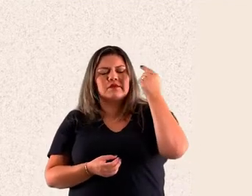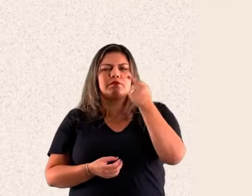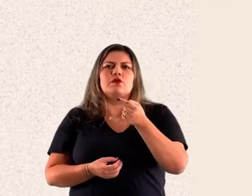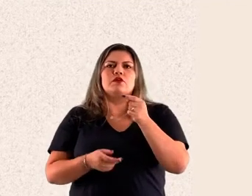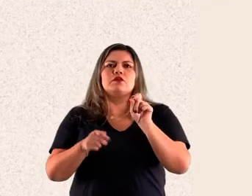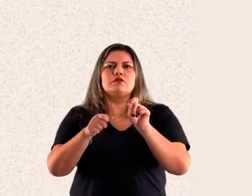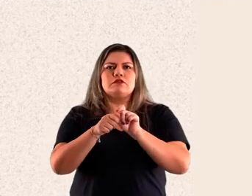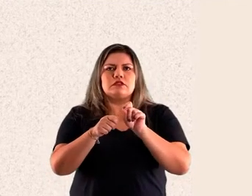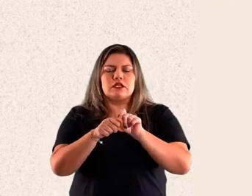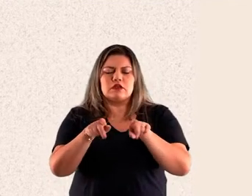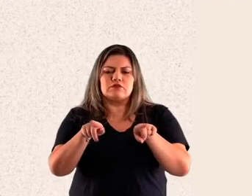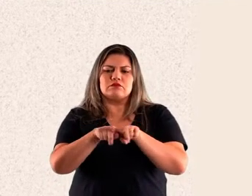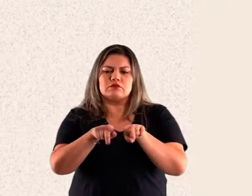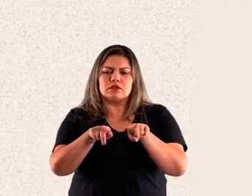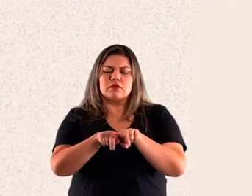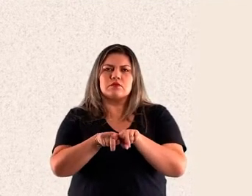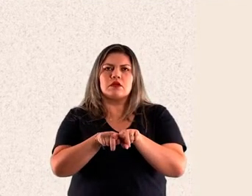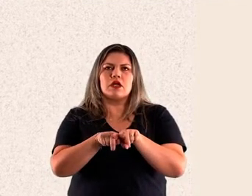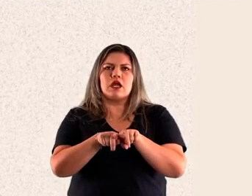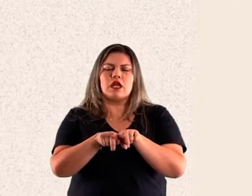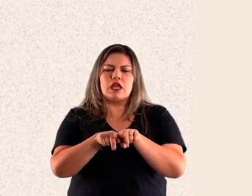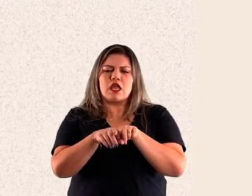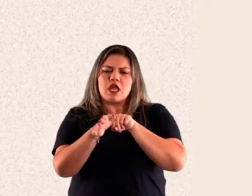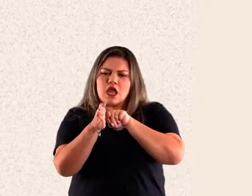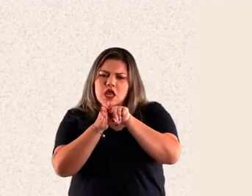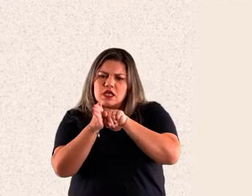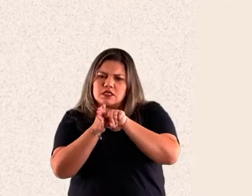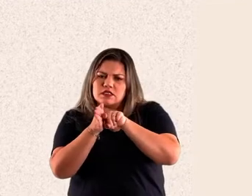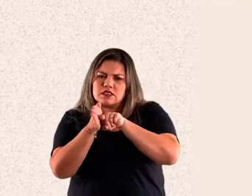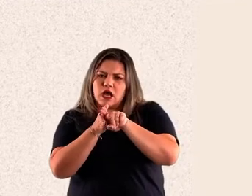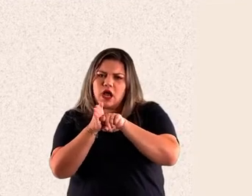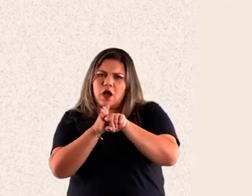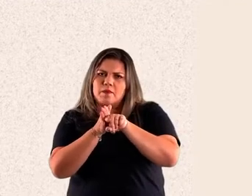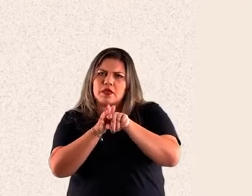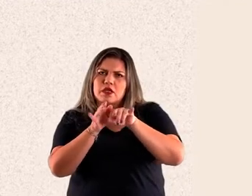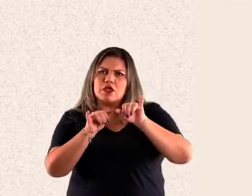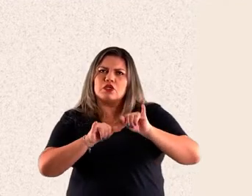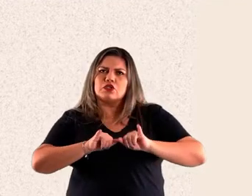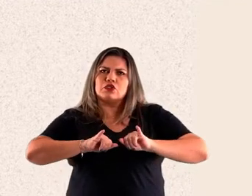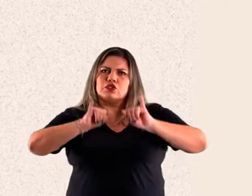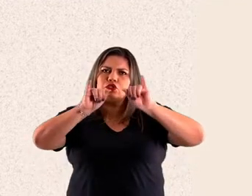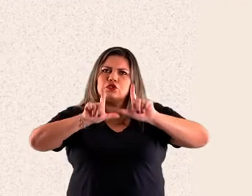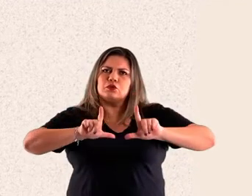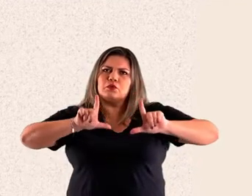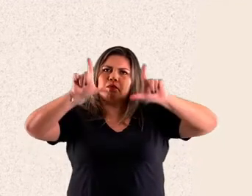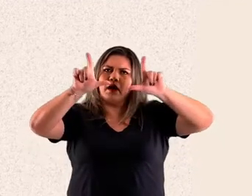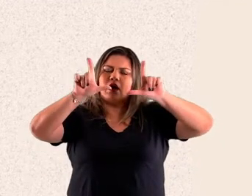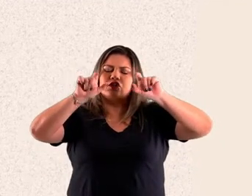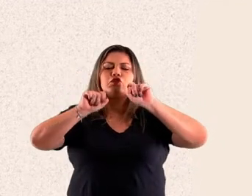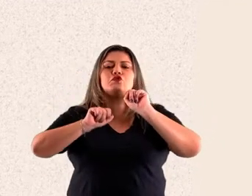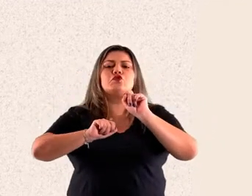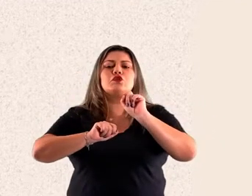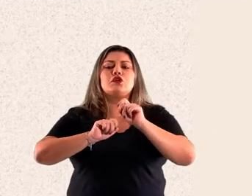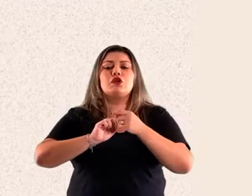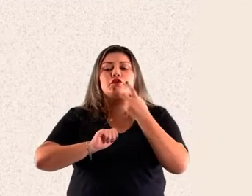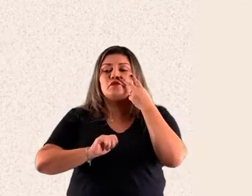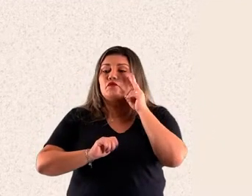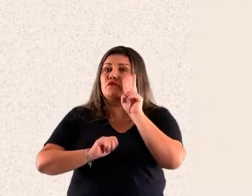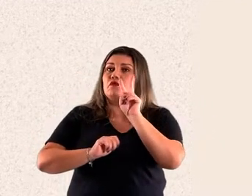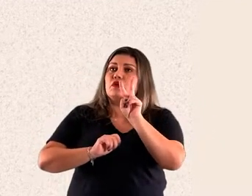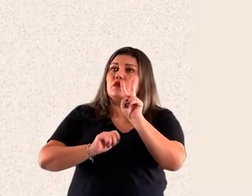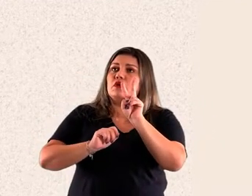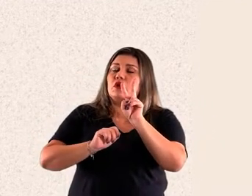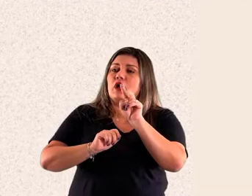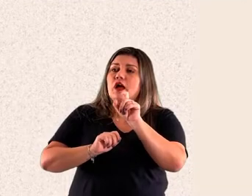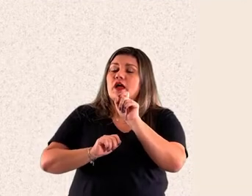também fizeram a exames de imagem nessas pessoas e o que eles viram é que essas pessoas